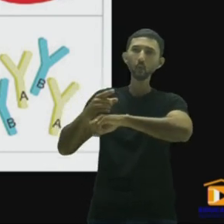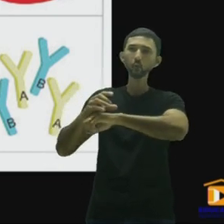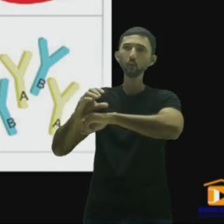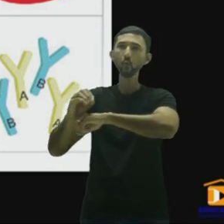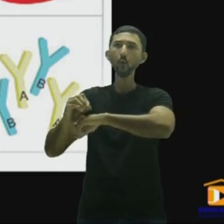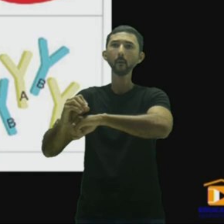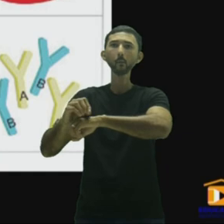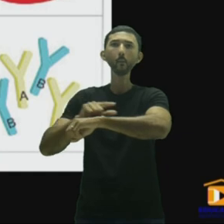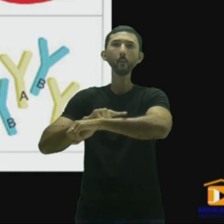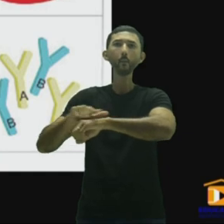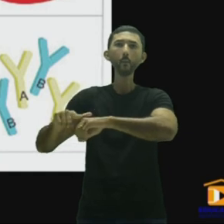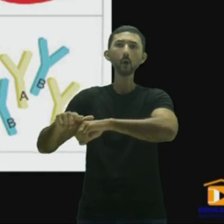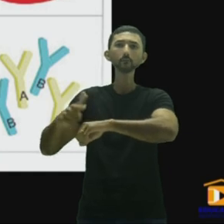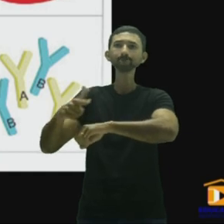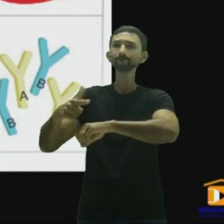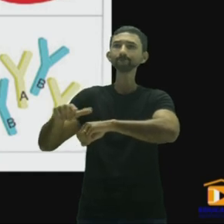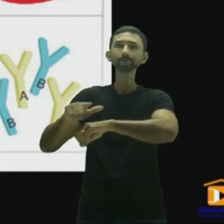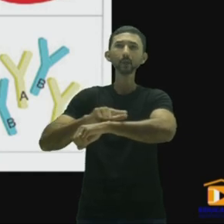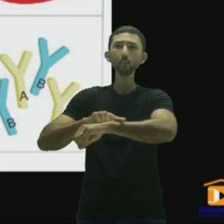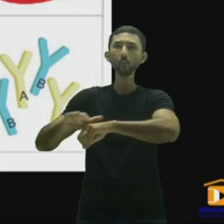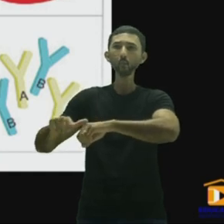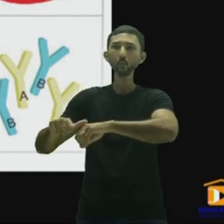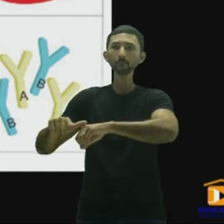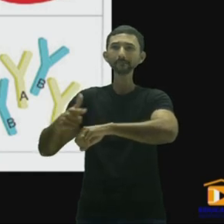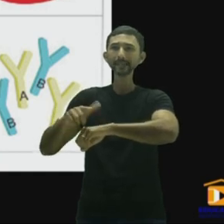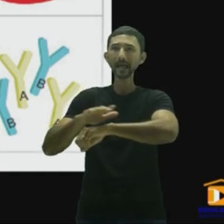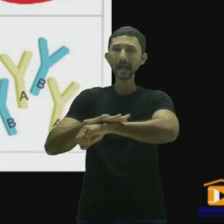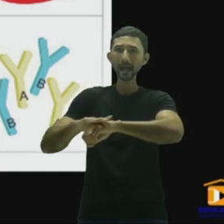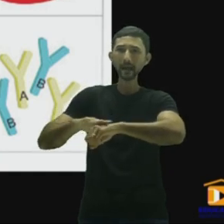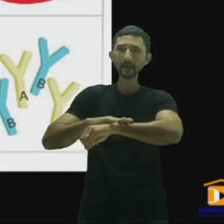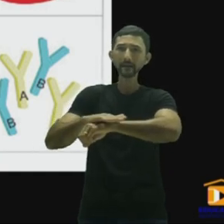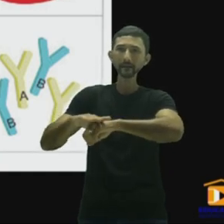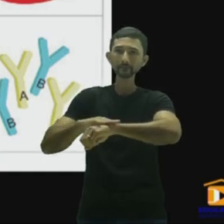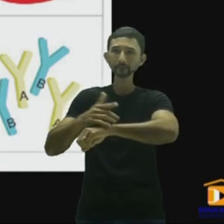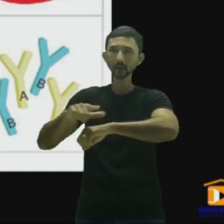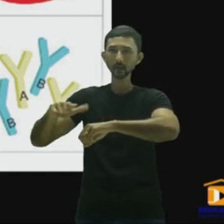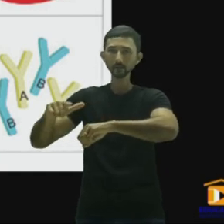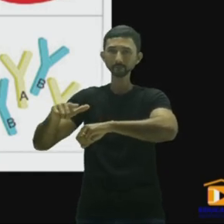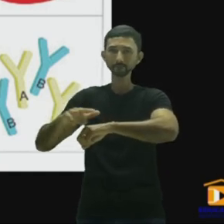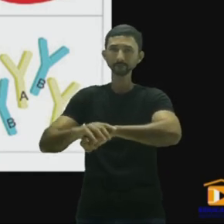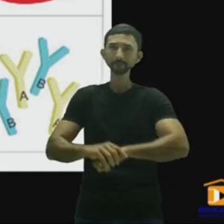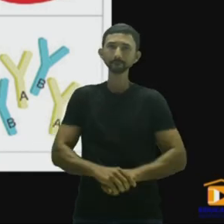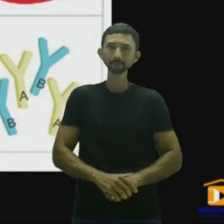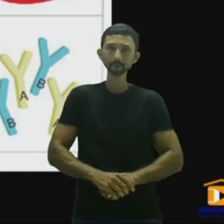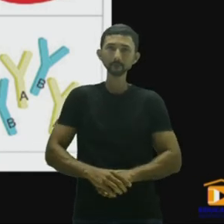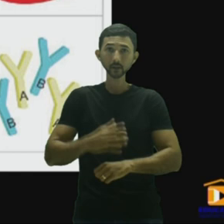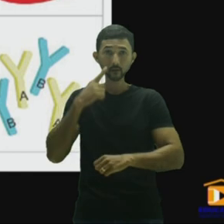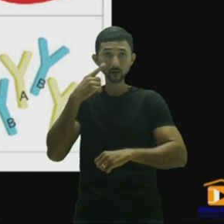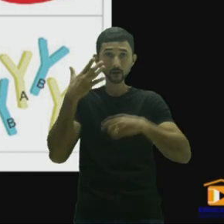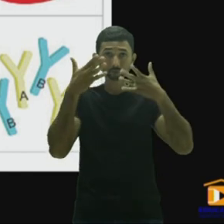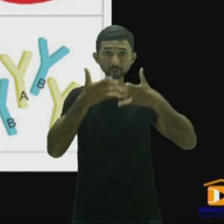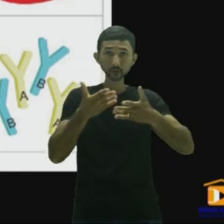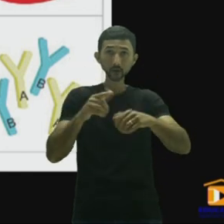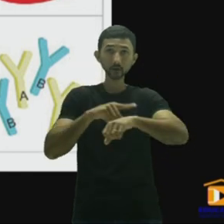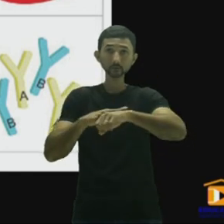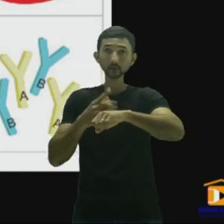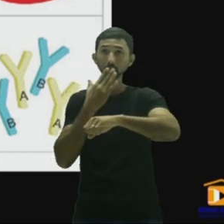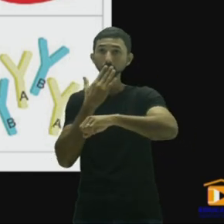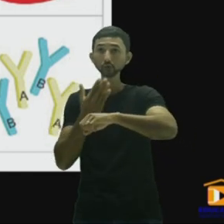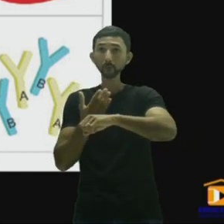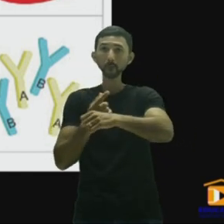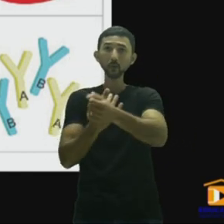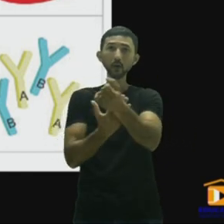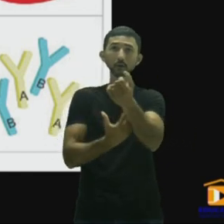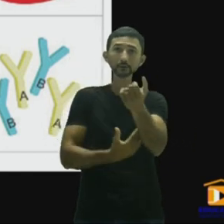tem proteína A nem proteína B na membrana das hemácias. Ah, então isso que vai determinar o tipo